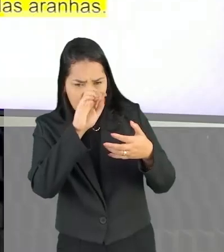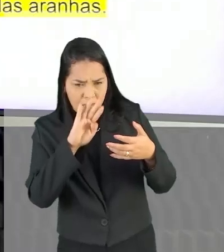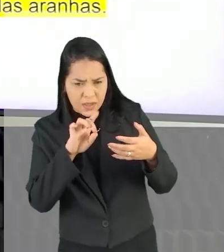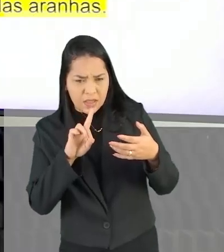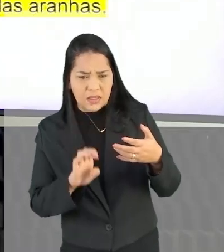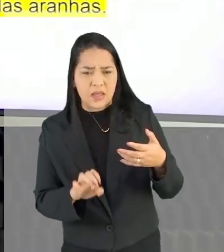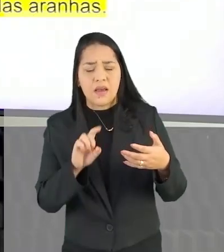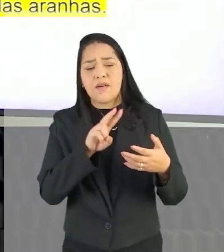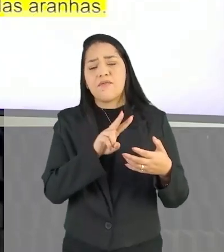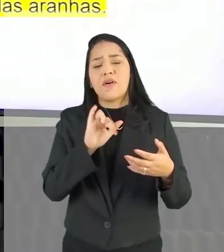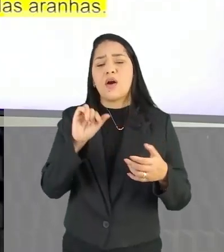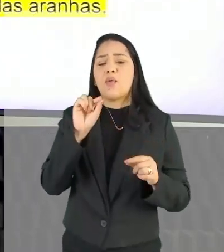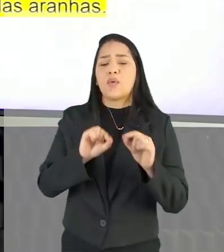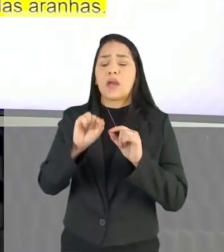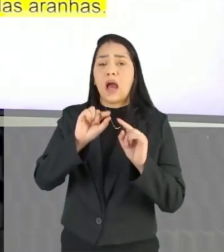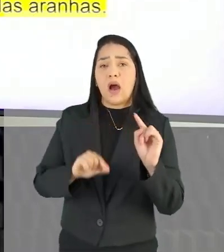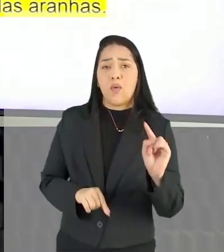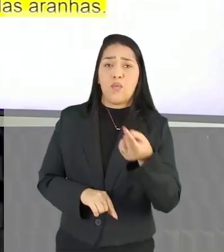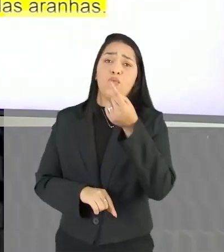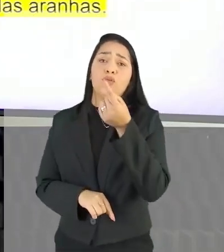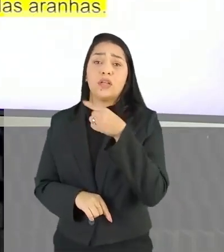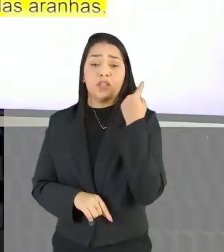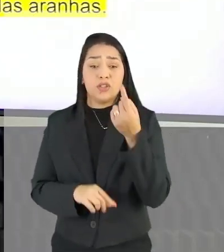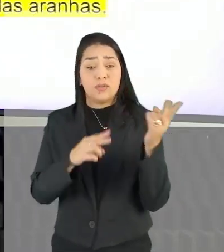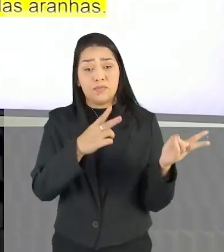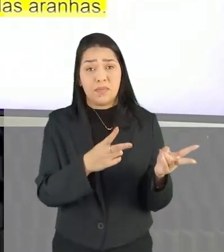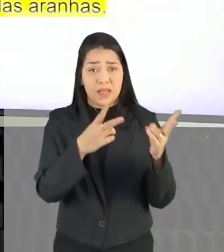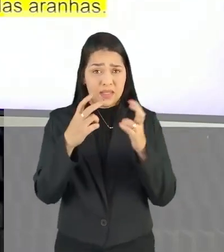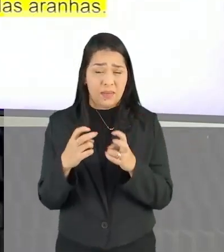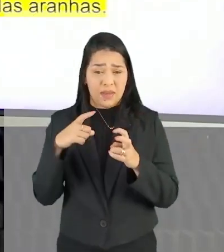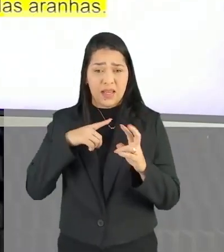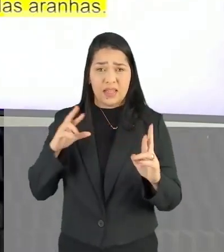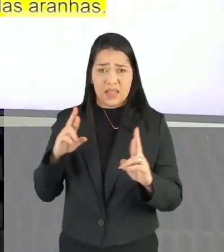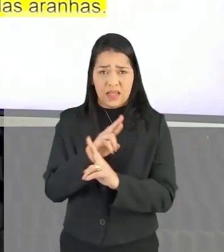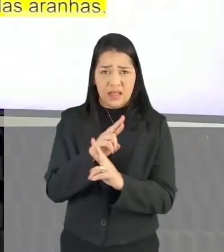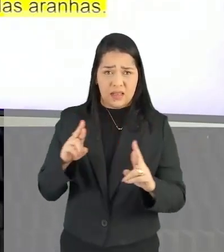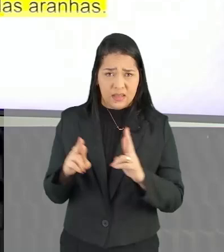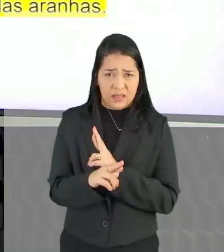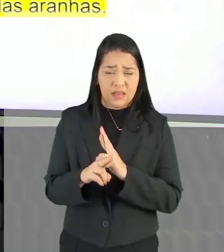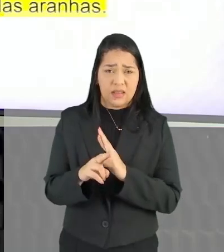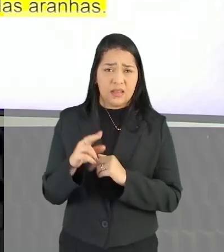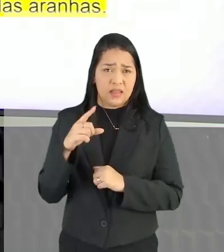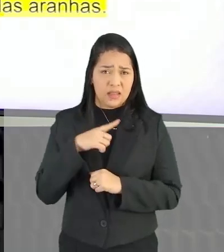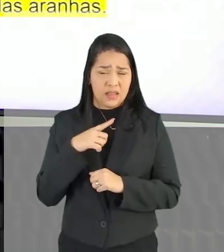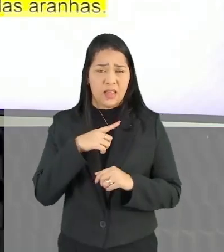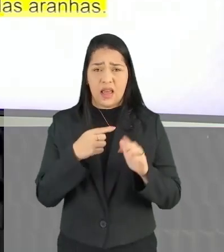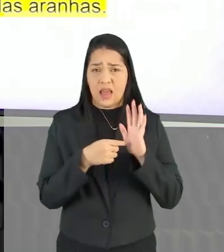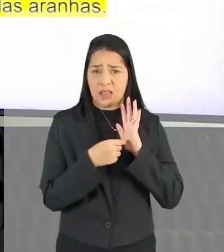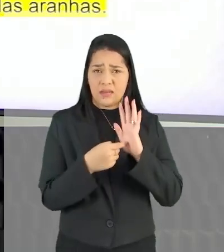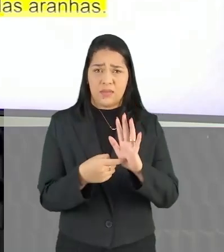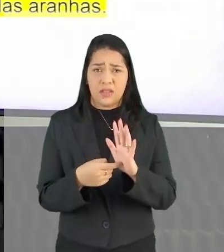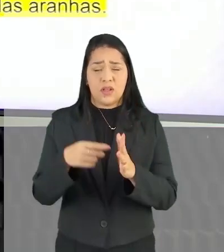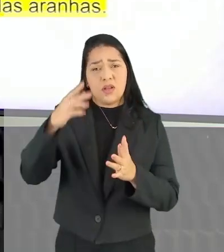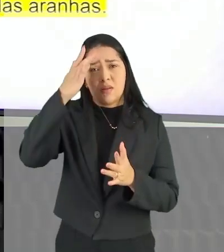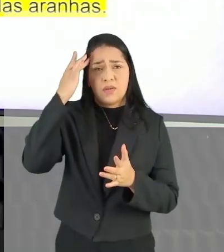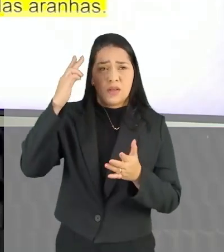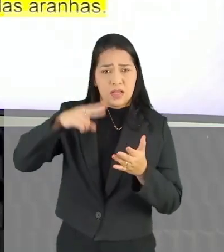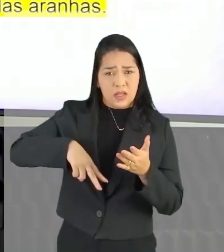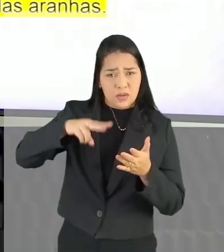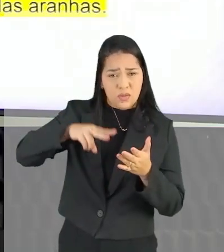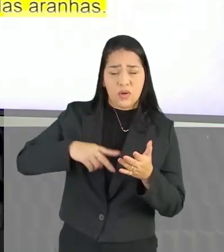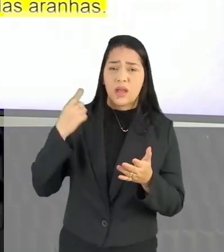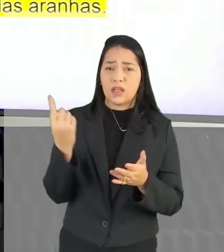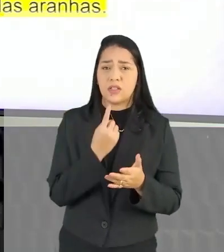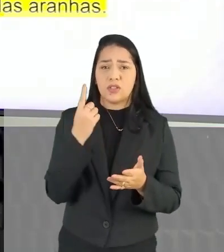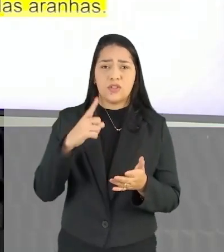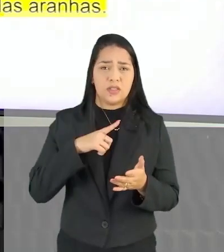alternativas, a gente vai ver que a única alternativa que a gente percebe essa relação mais direta e explícita do leitor é quando